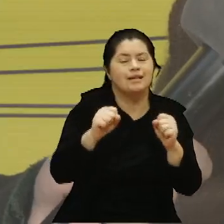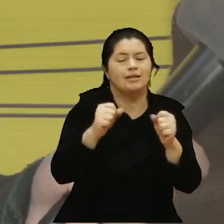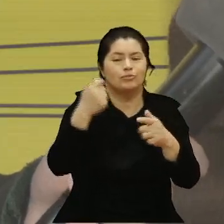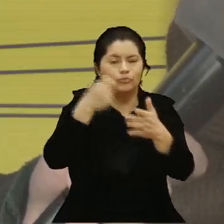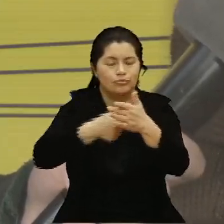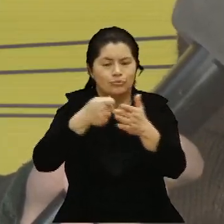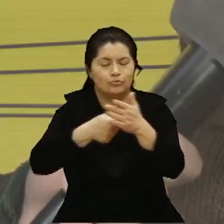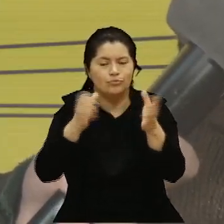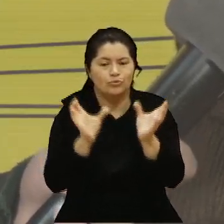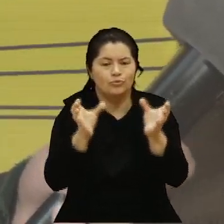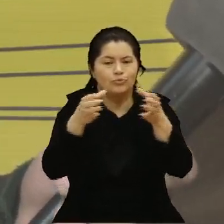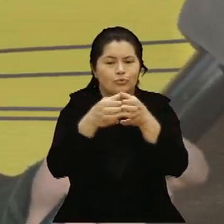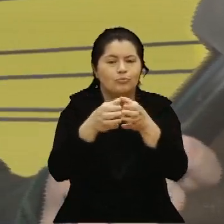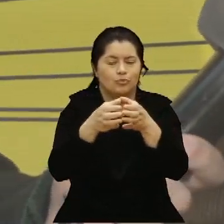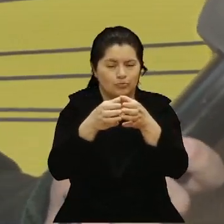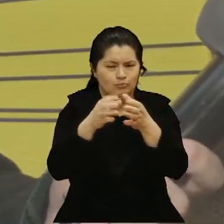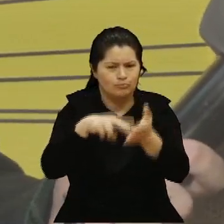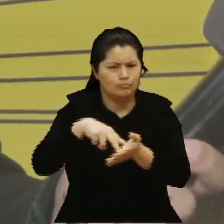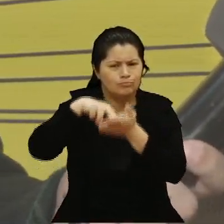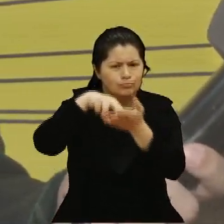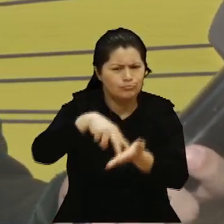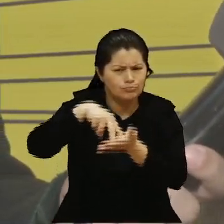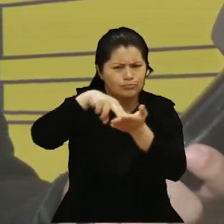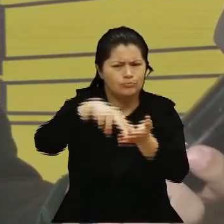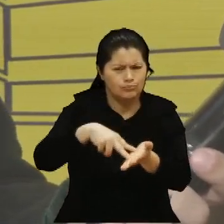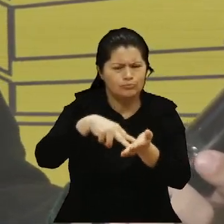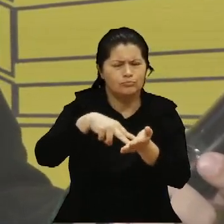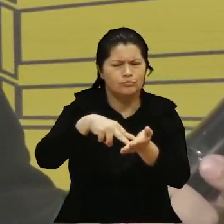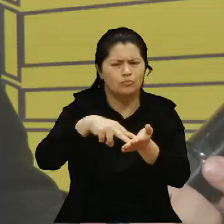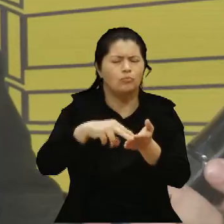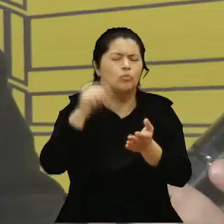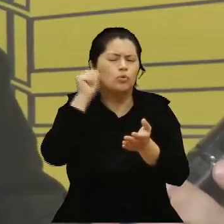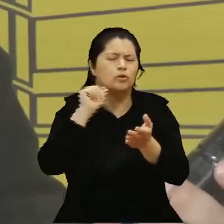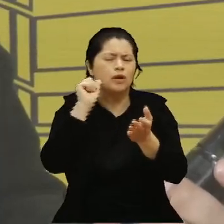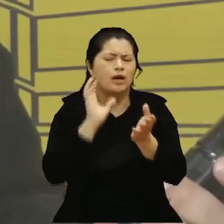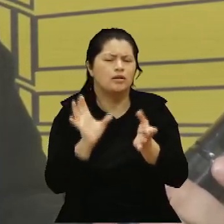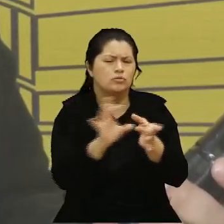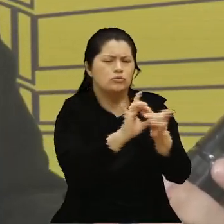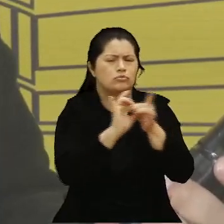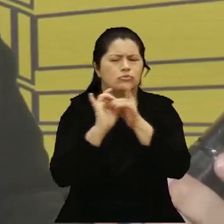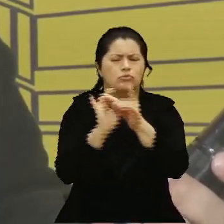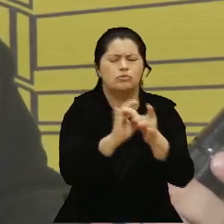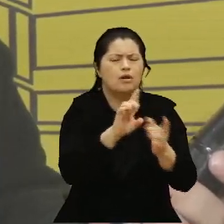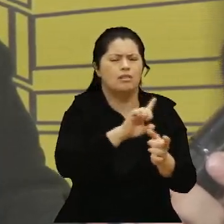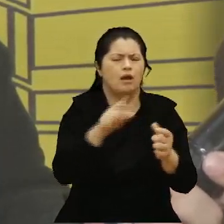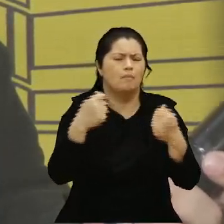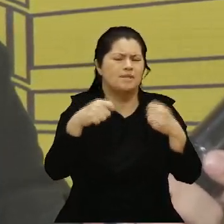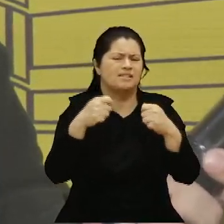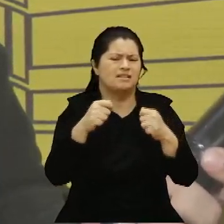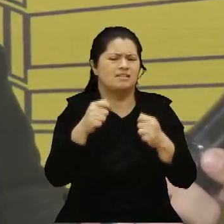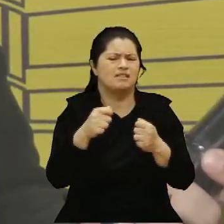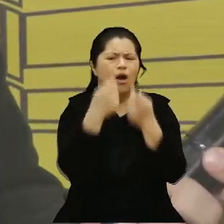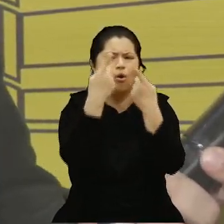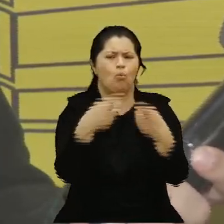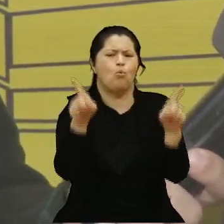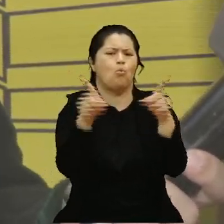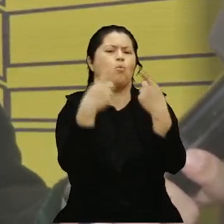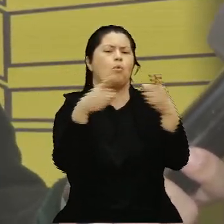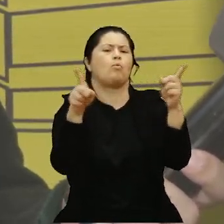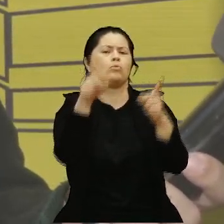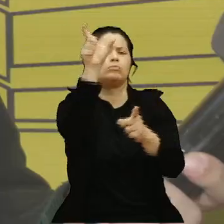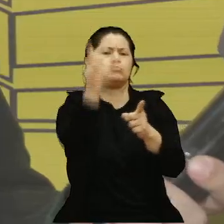de resistência, de mulheres que se unem, se organizam sem precisar de um maestro, muitas